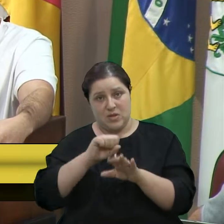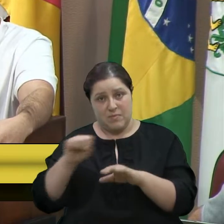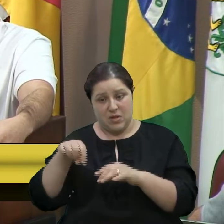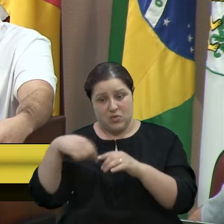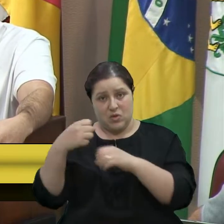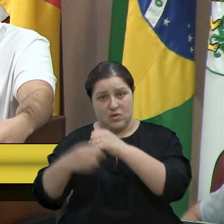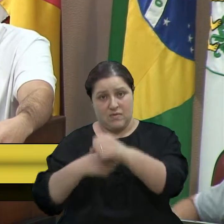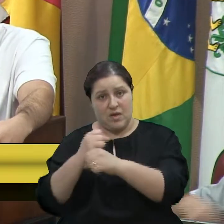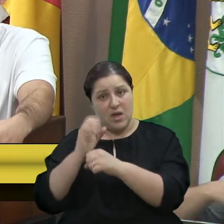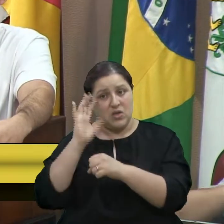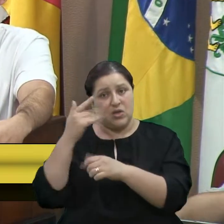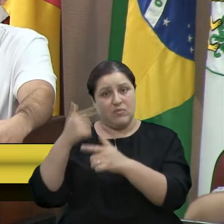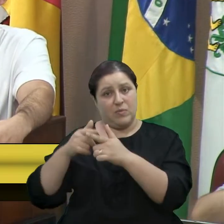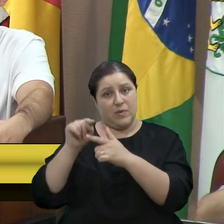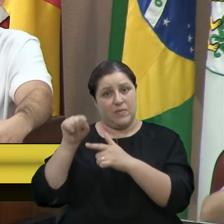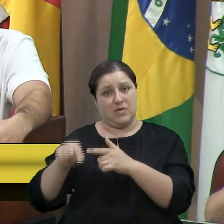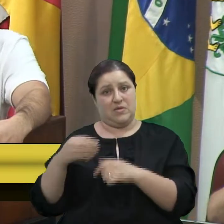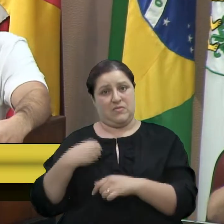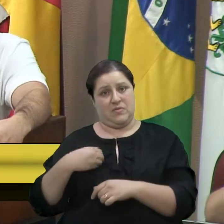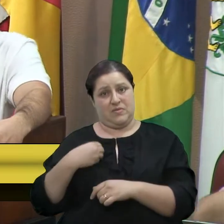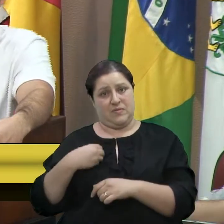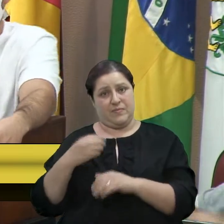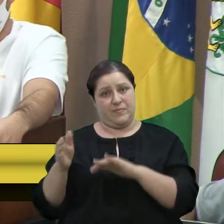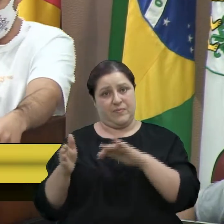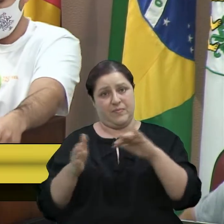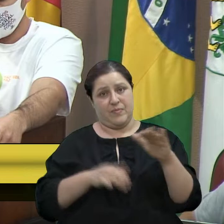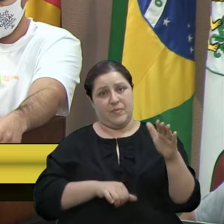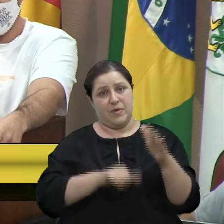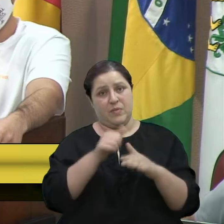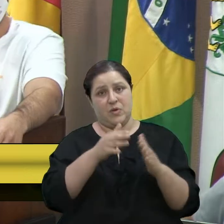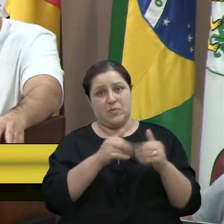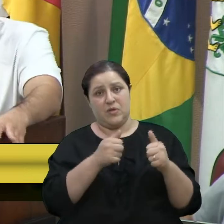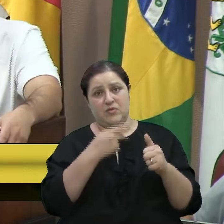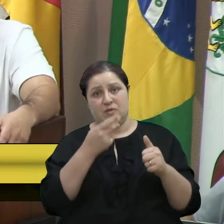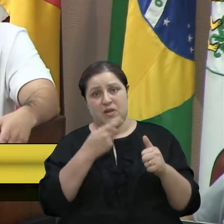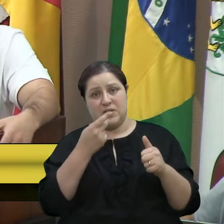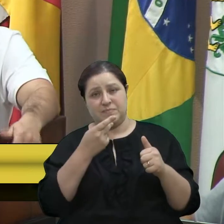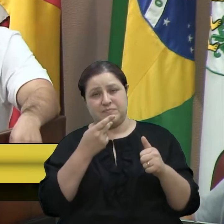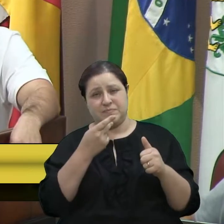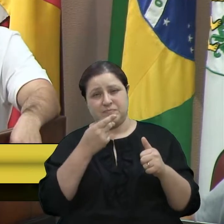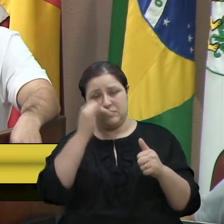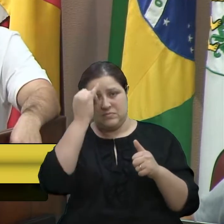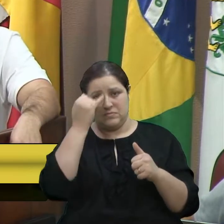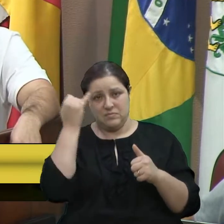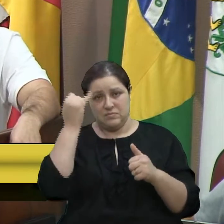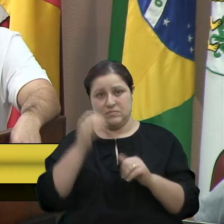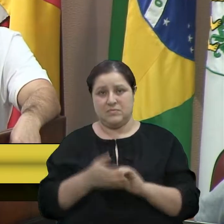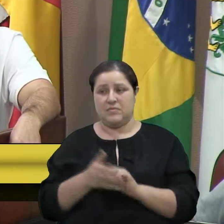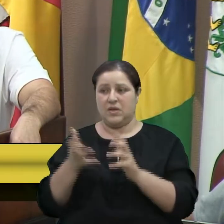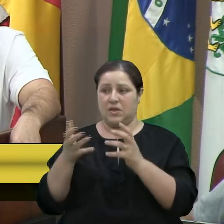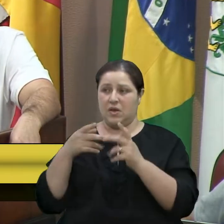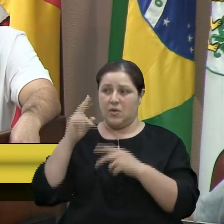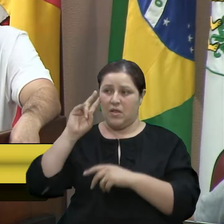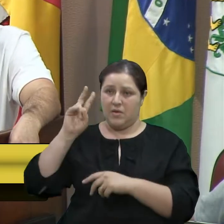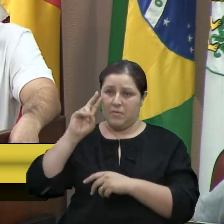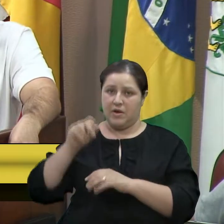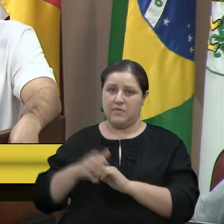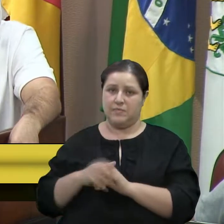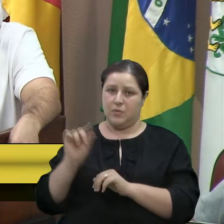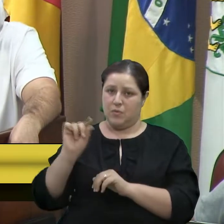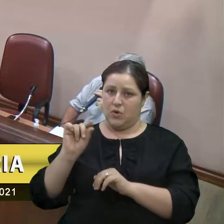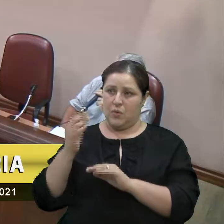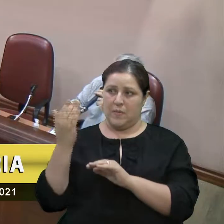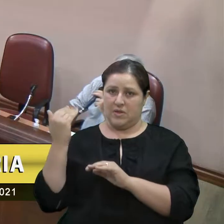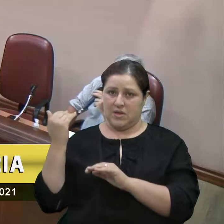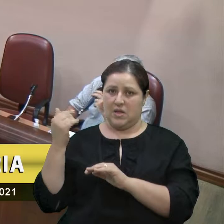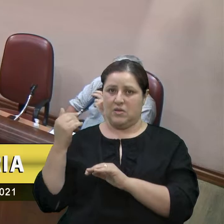vivendo. Primeira pessoa que pediu a parte, o D'Ambrosio. Depois eu quero lembrar um pouco